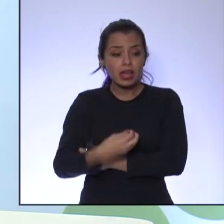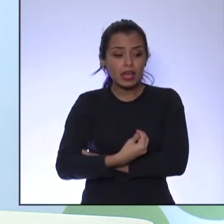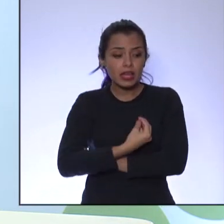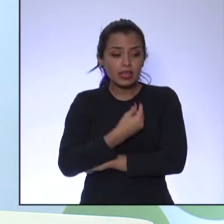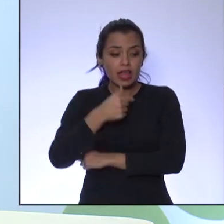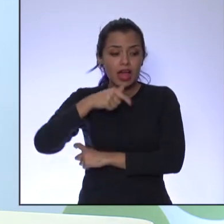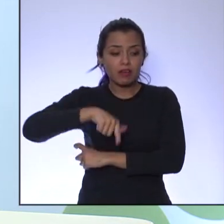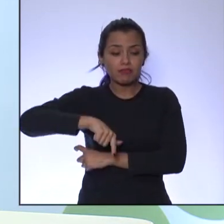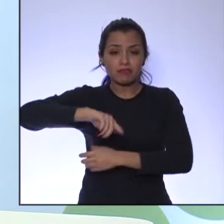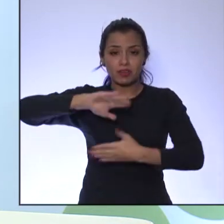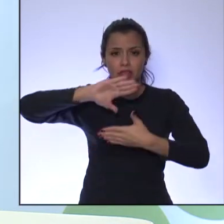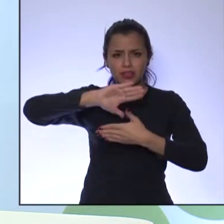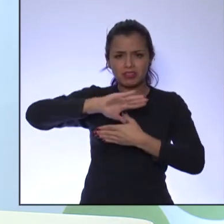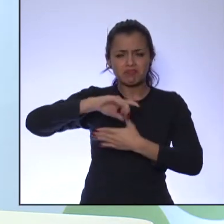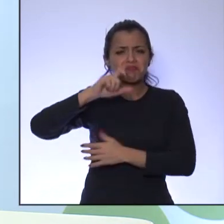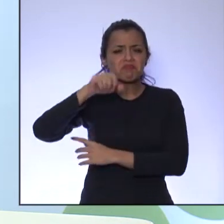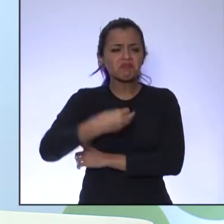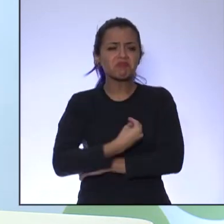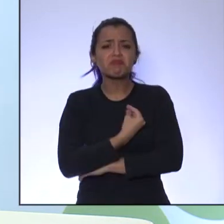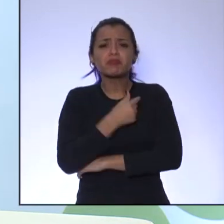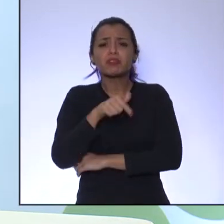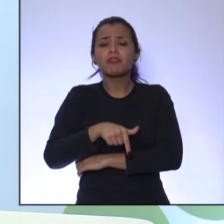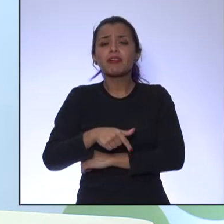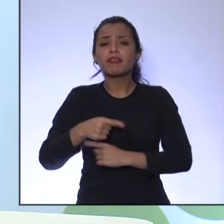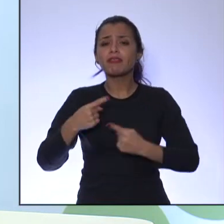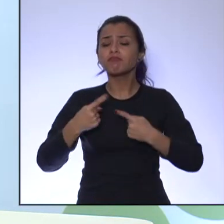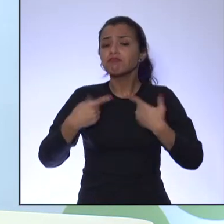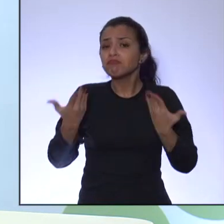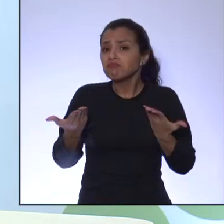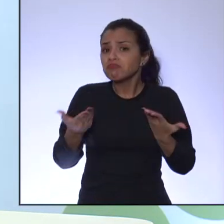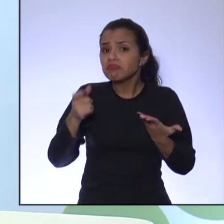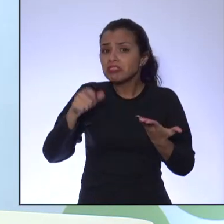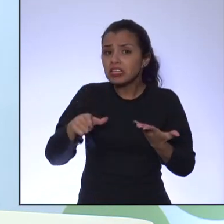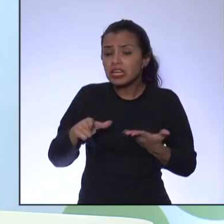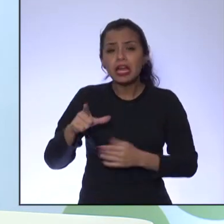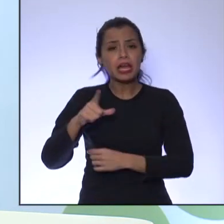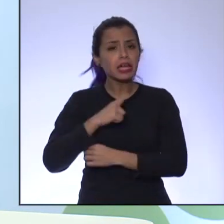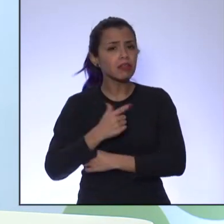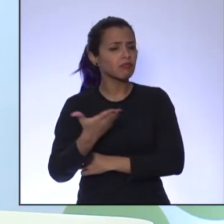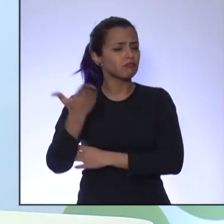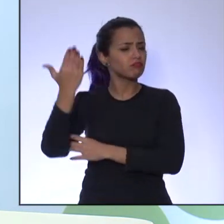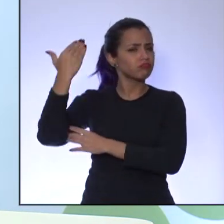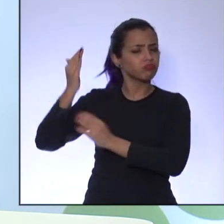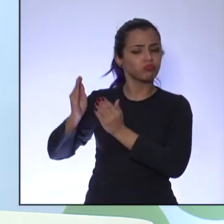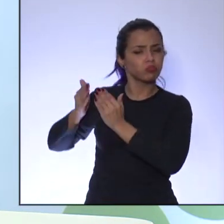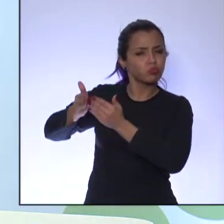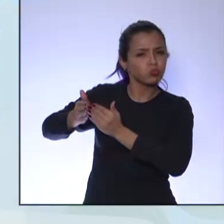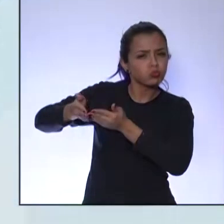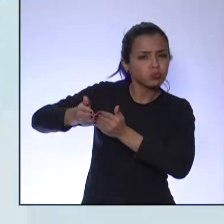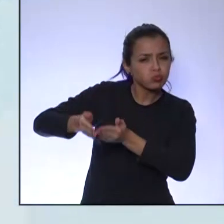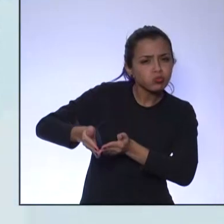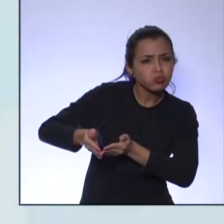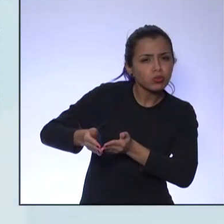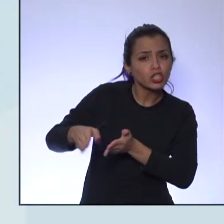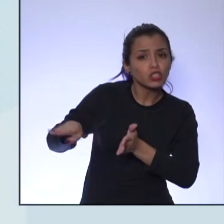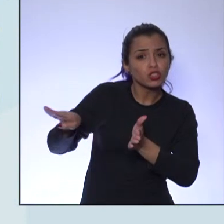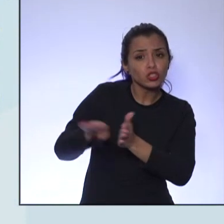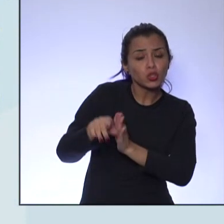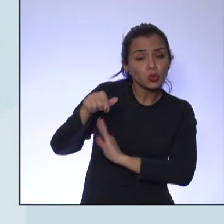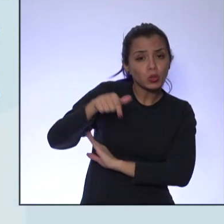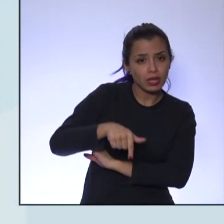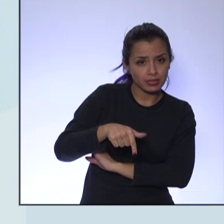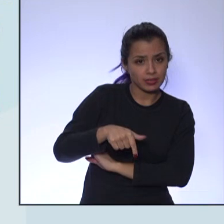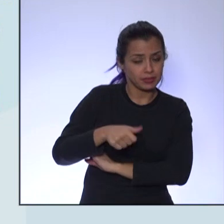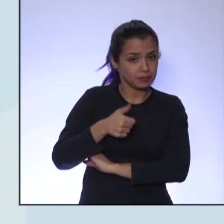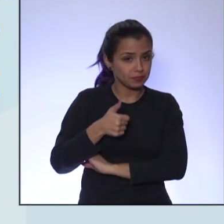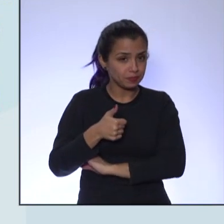América, né? Quem habitava a América? Nós vimos que teve as grandes navegações e aí eles chegaram aqui na América. Então, nesse